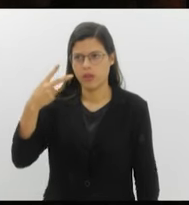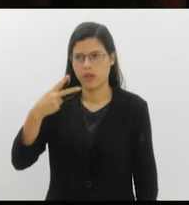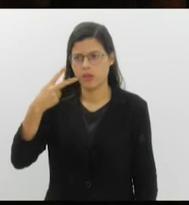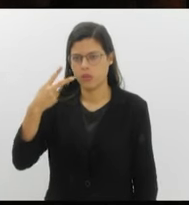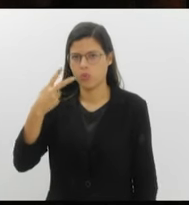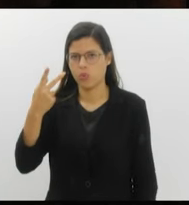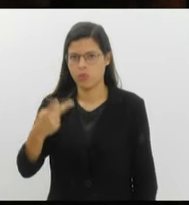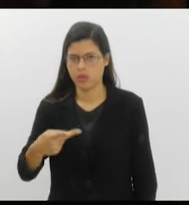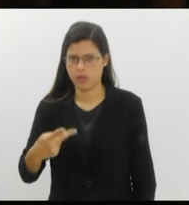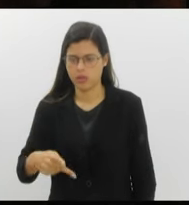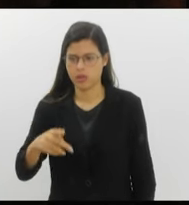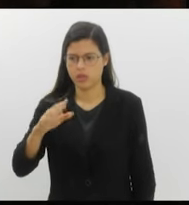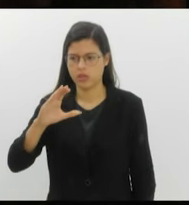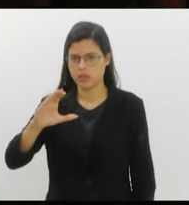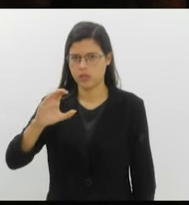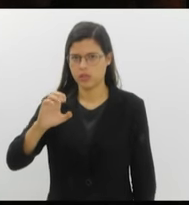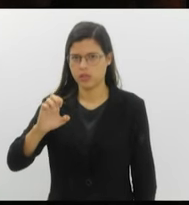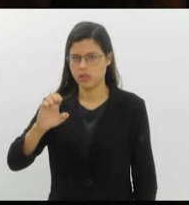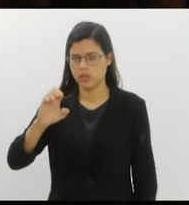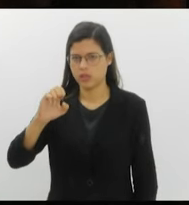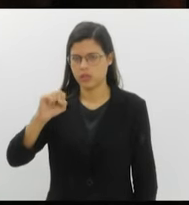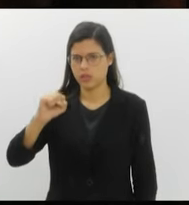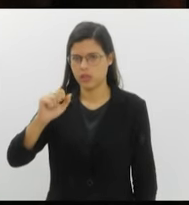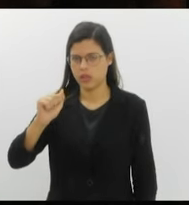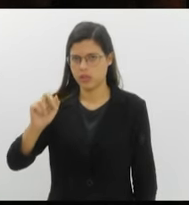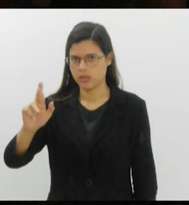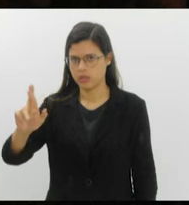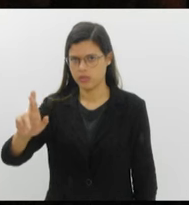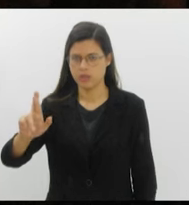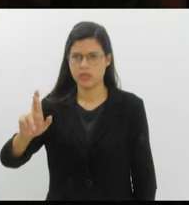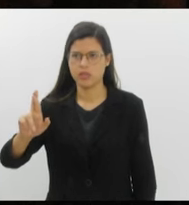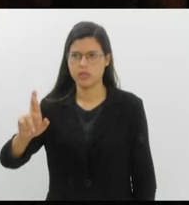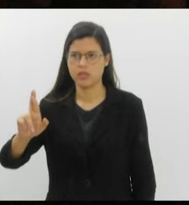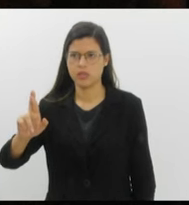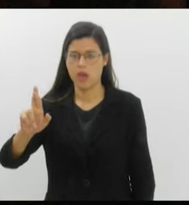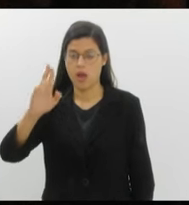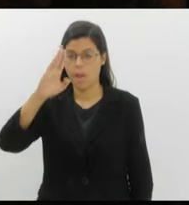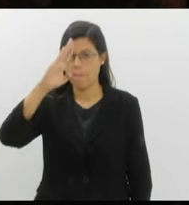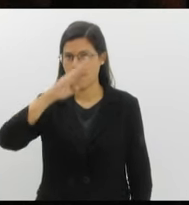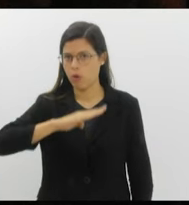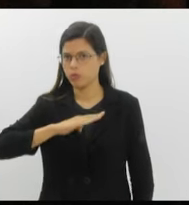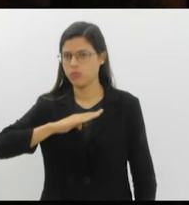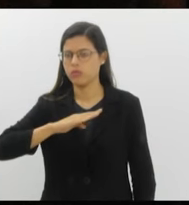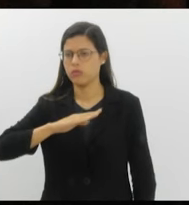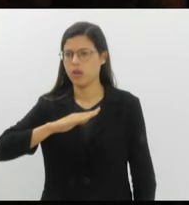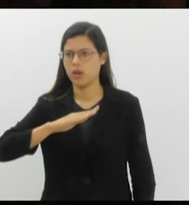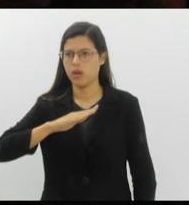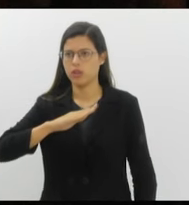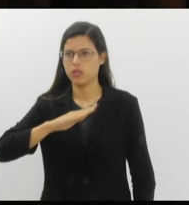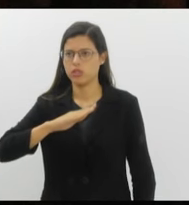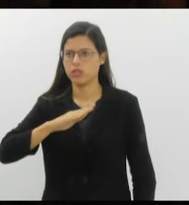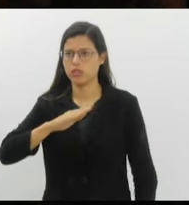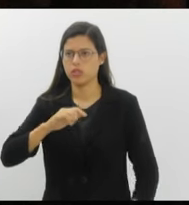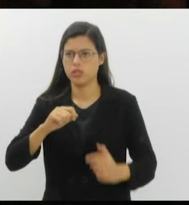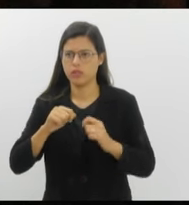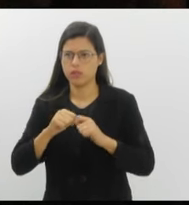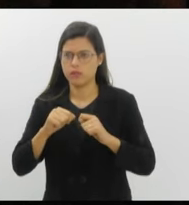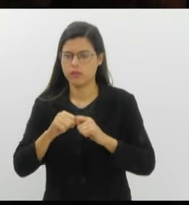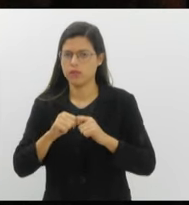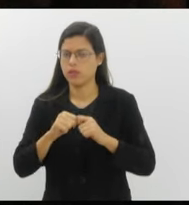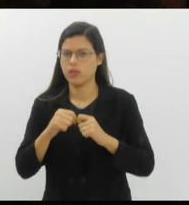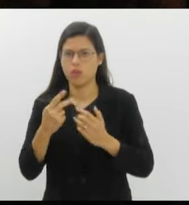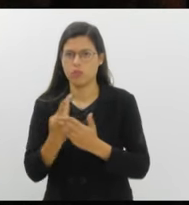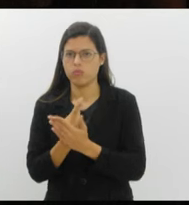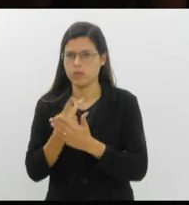Maia. Na verdade, a maldade que se fez presente ontem nas redes